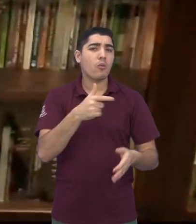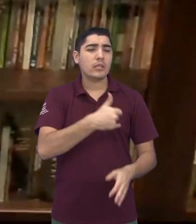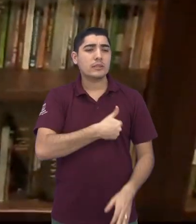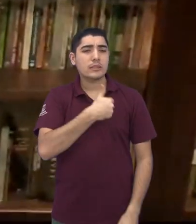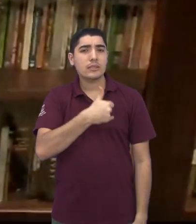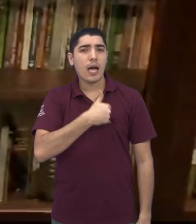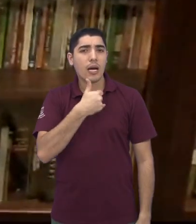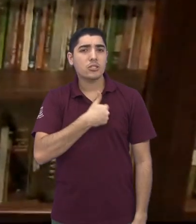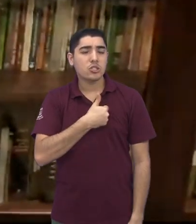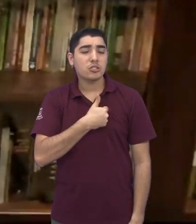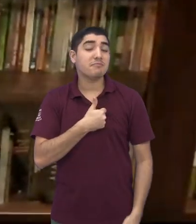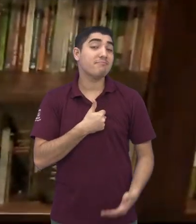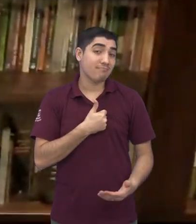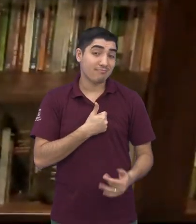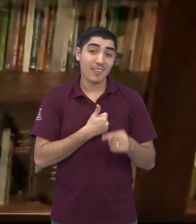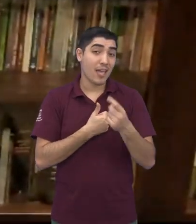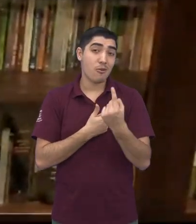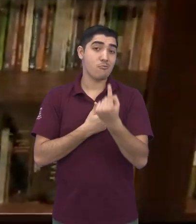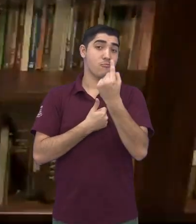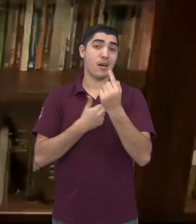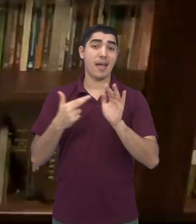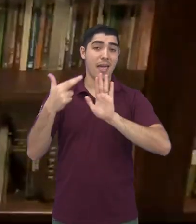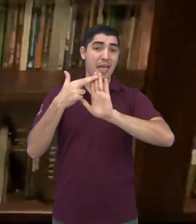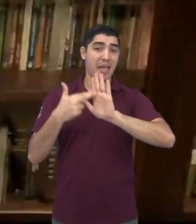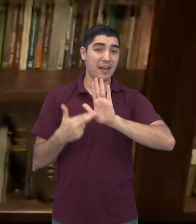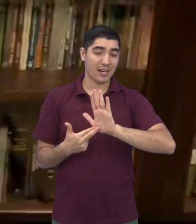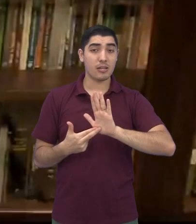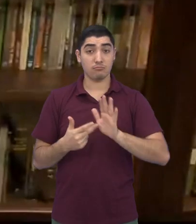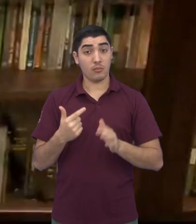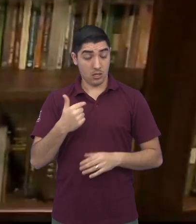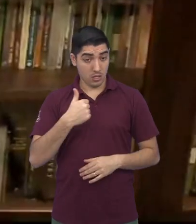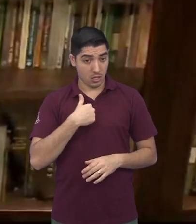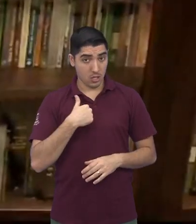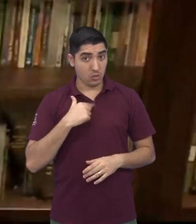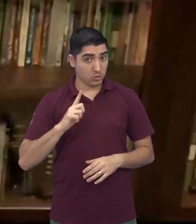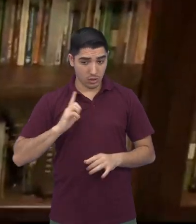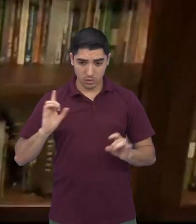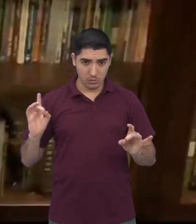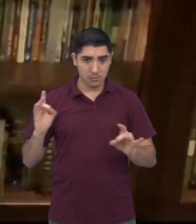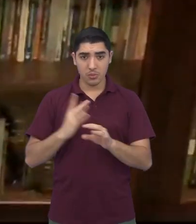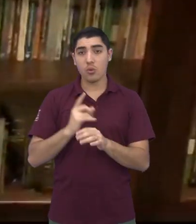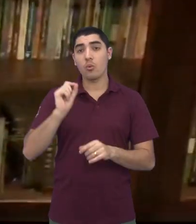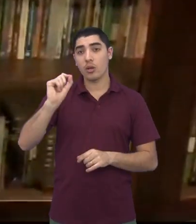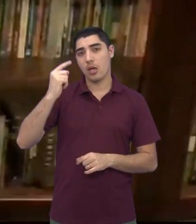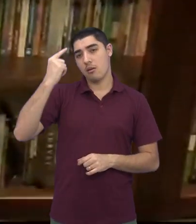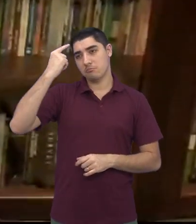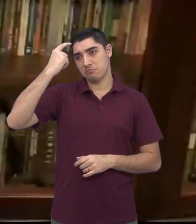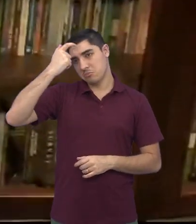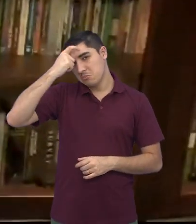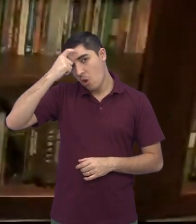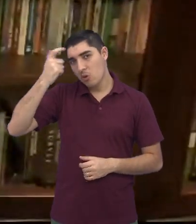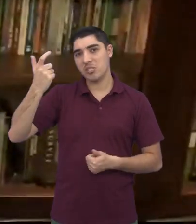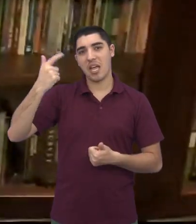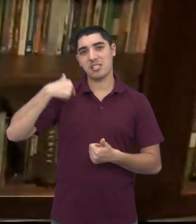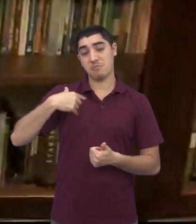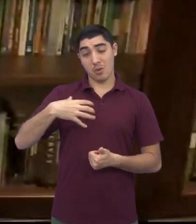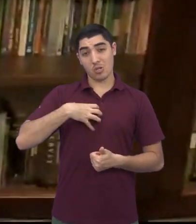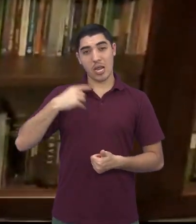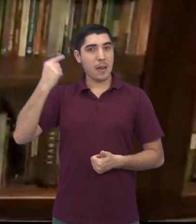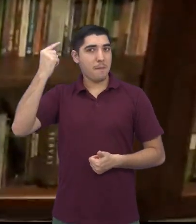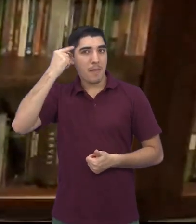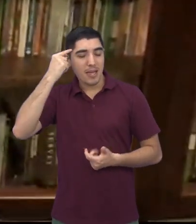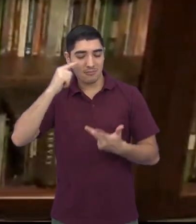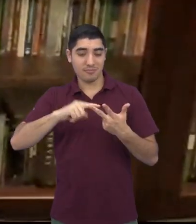você tem, quantos anos você tem. E aí eu já tenho todo um sistema de estereótipo, o jeito de eu pensar,